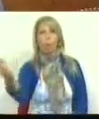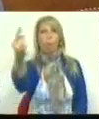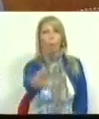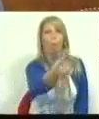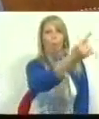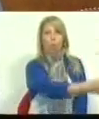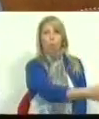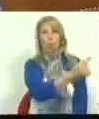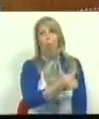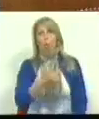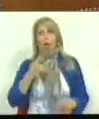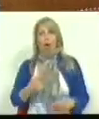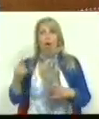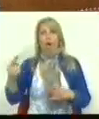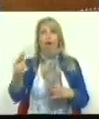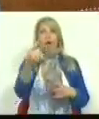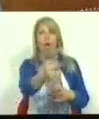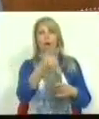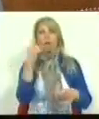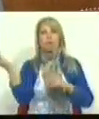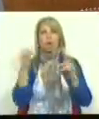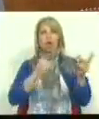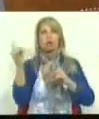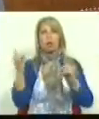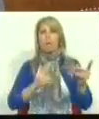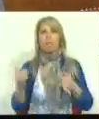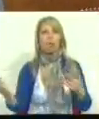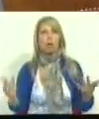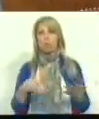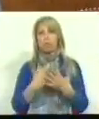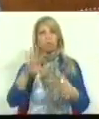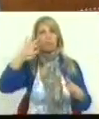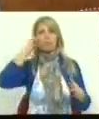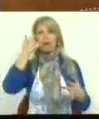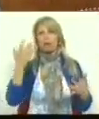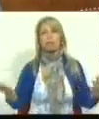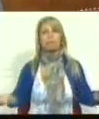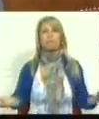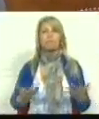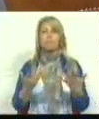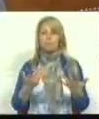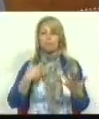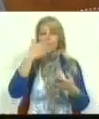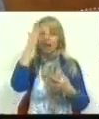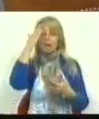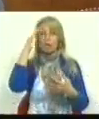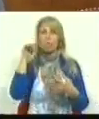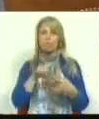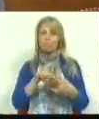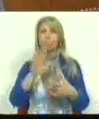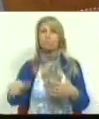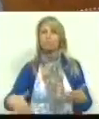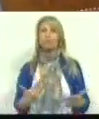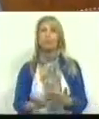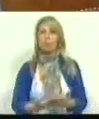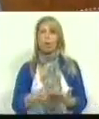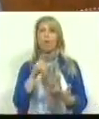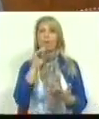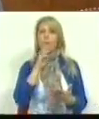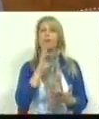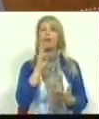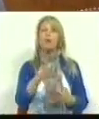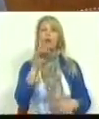e nocivas para o meio ambiente. Estamos convictos de que a presente proposta é capaz de responder